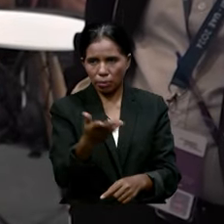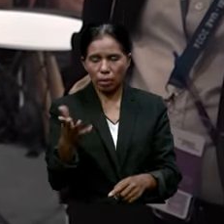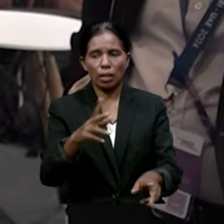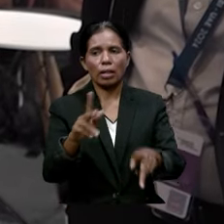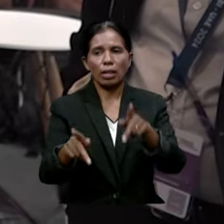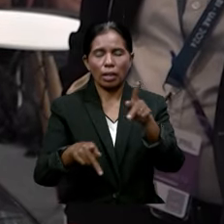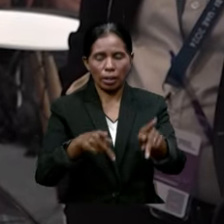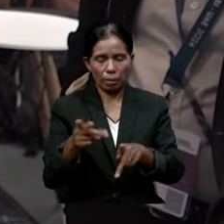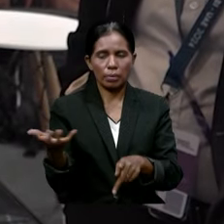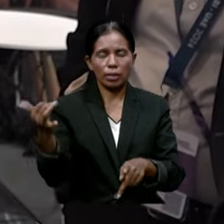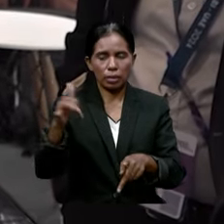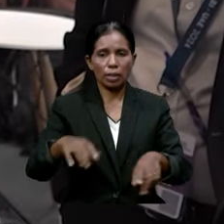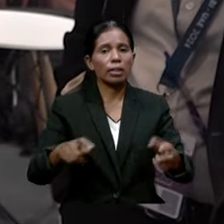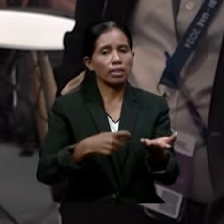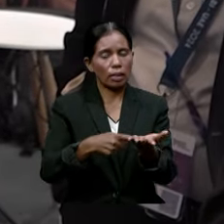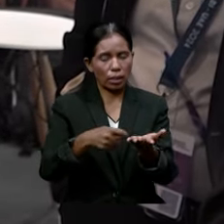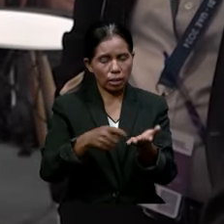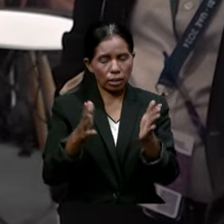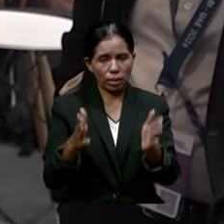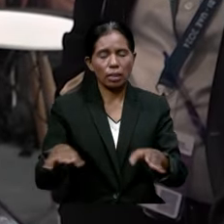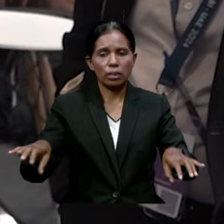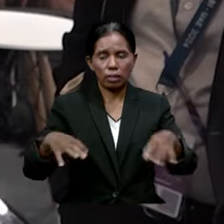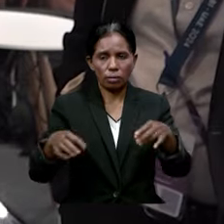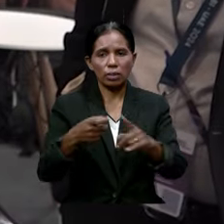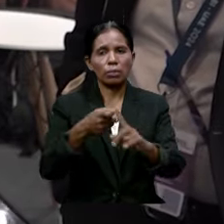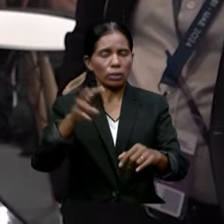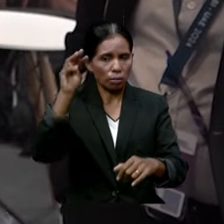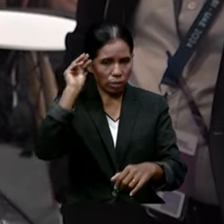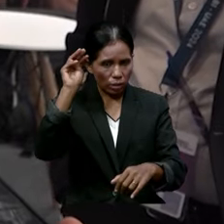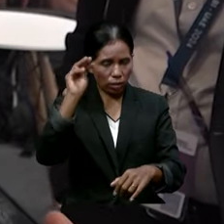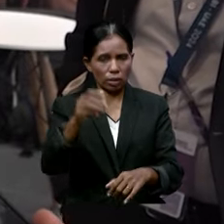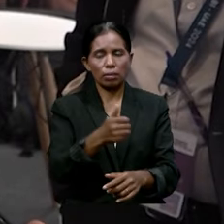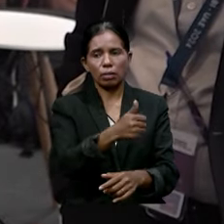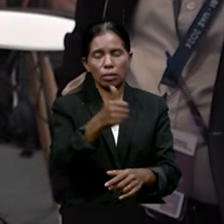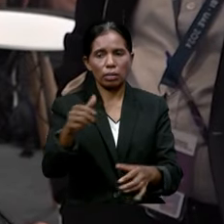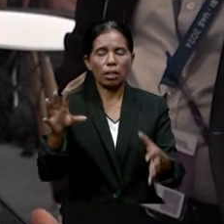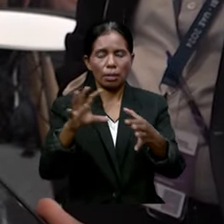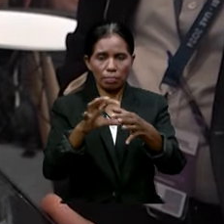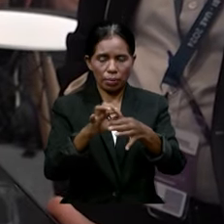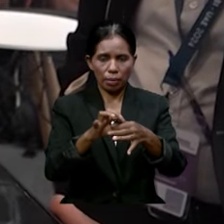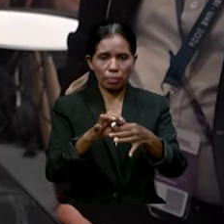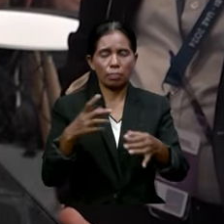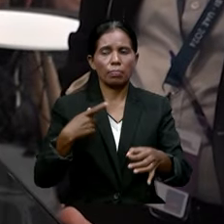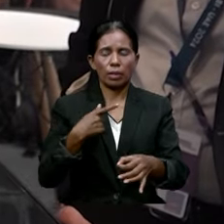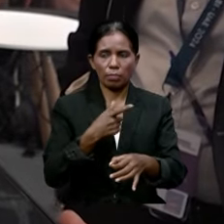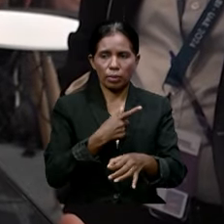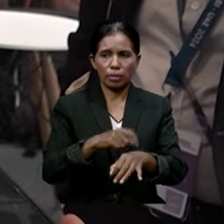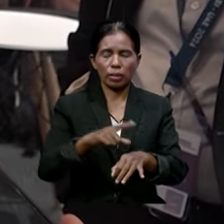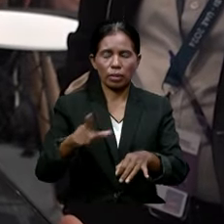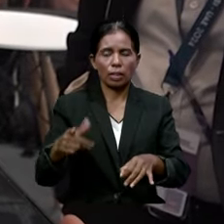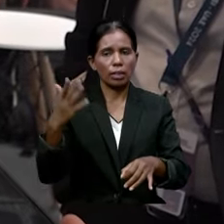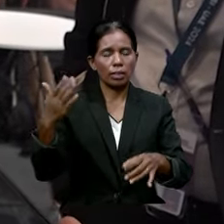eman técnico, serviço russi, ministério e dida. Até de membro parlamento de Ihanain Sanulu.